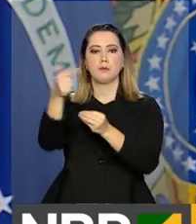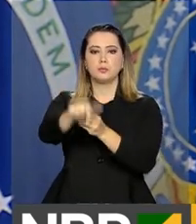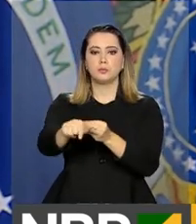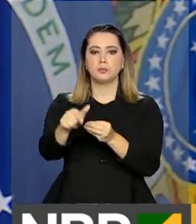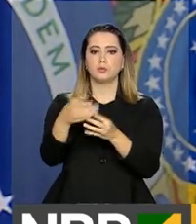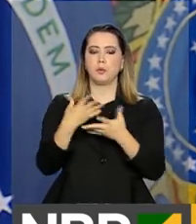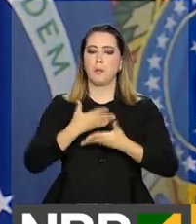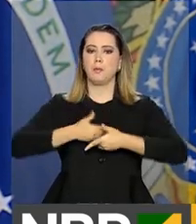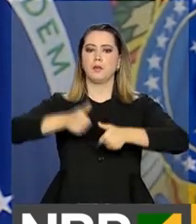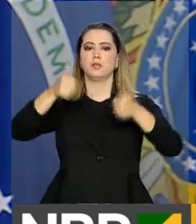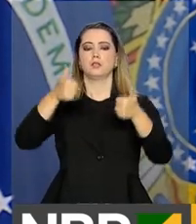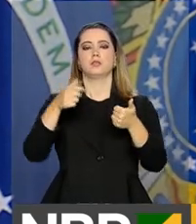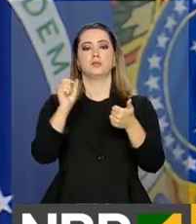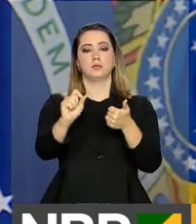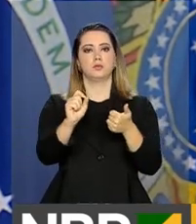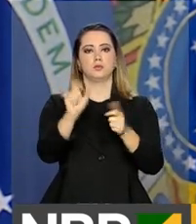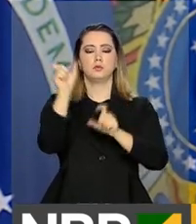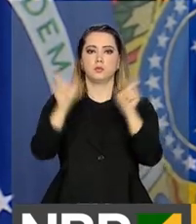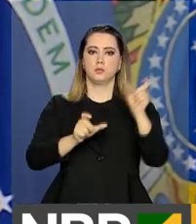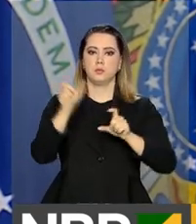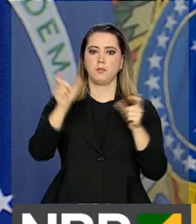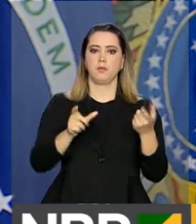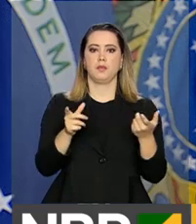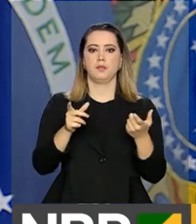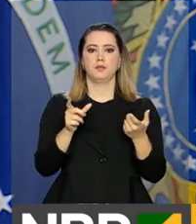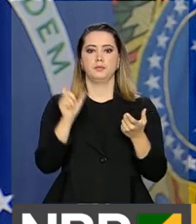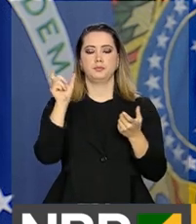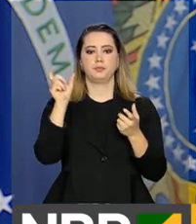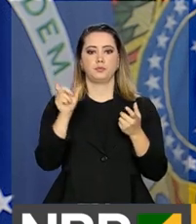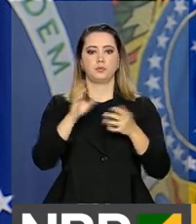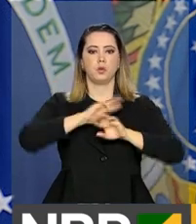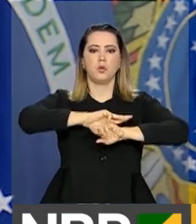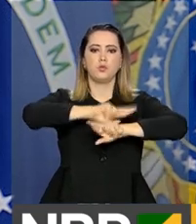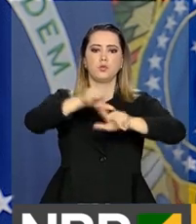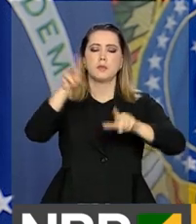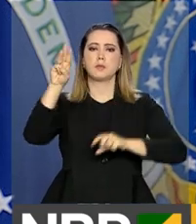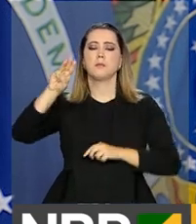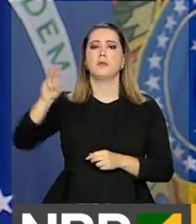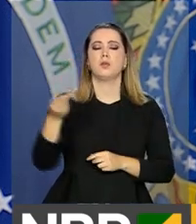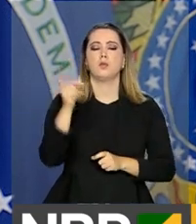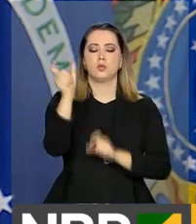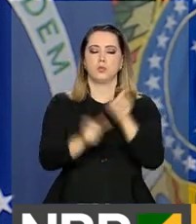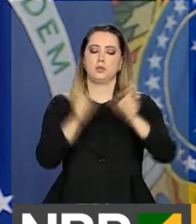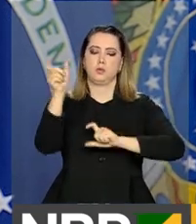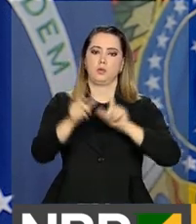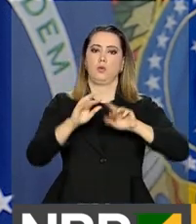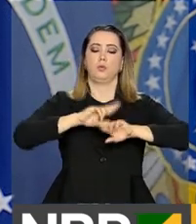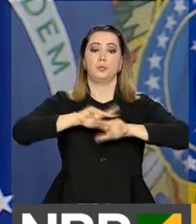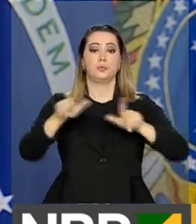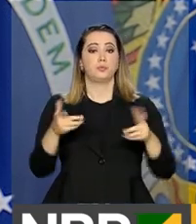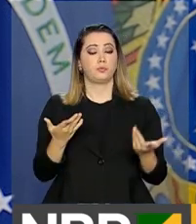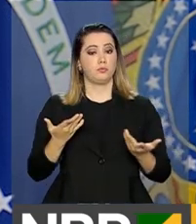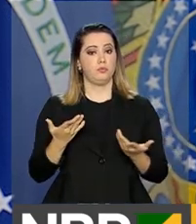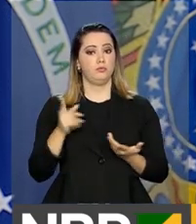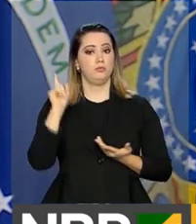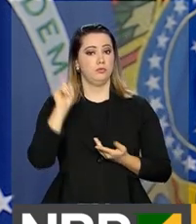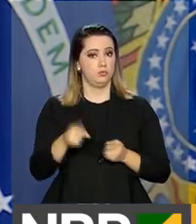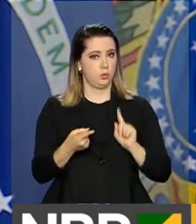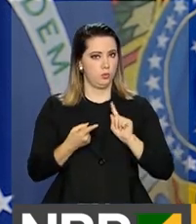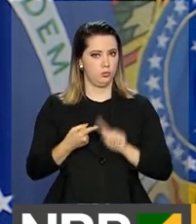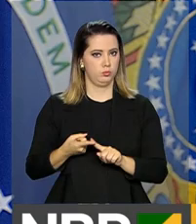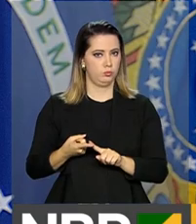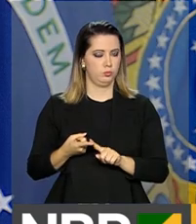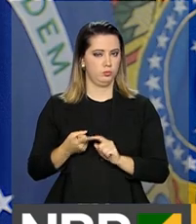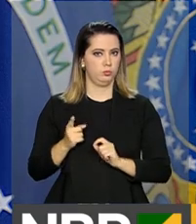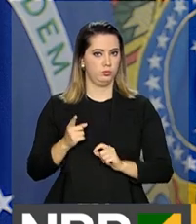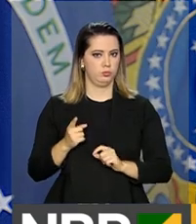benefícios para milhões de brasileiras e brasileiros que é